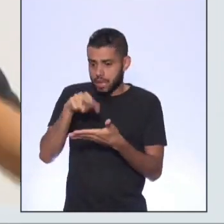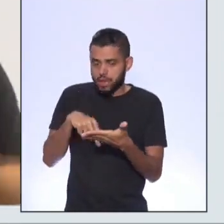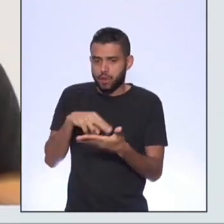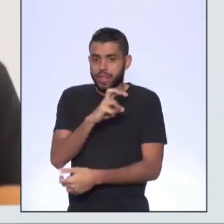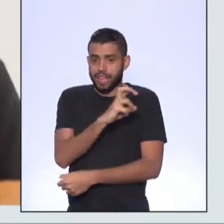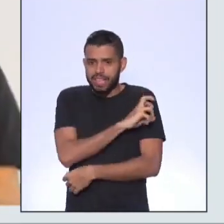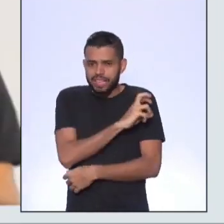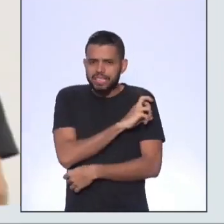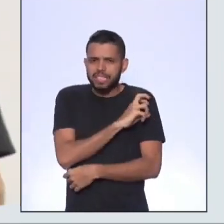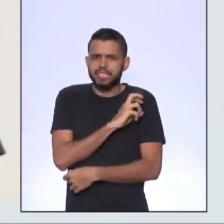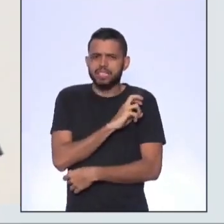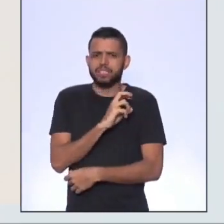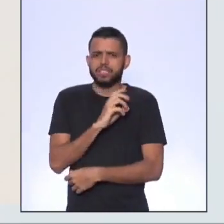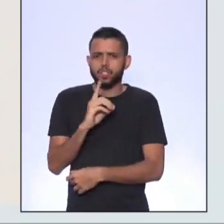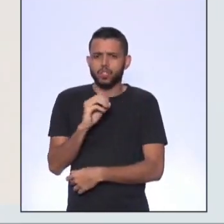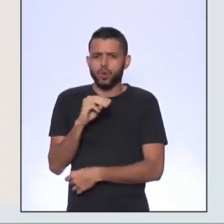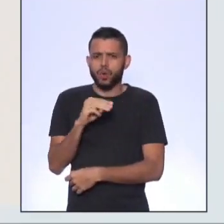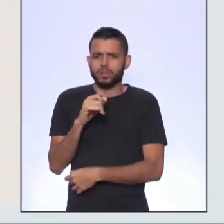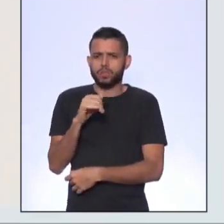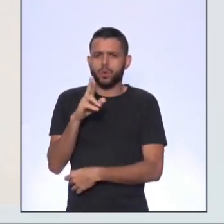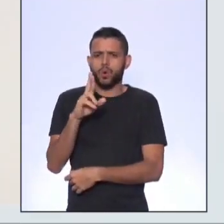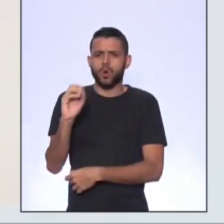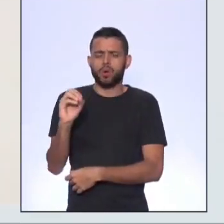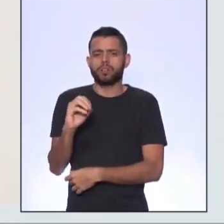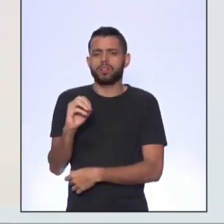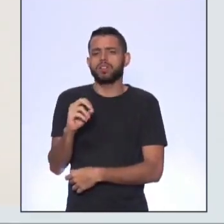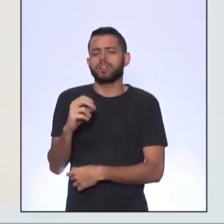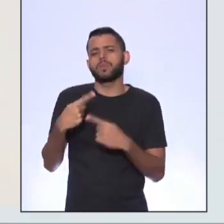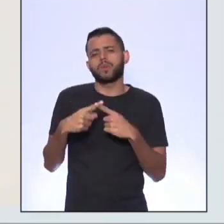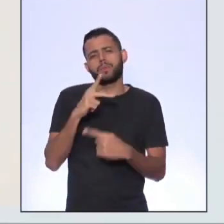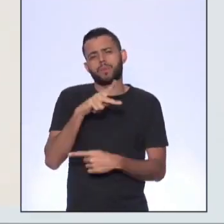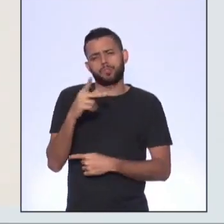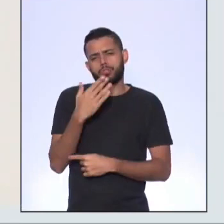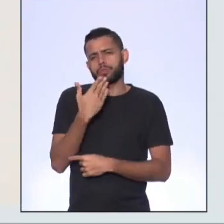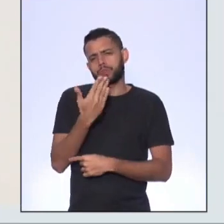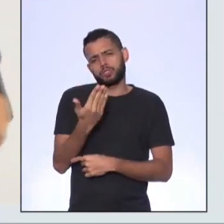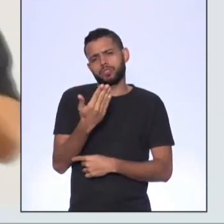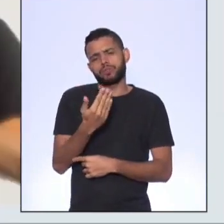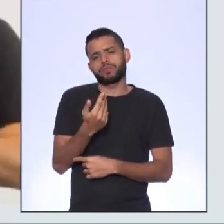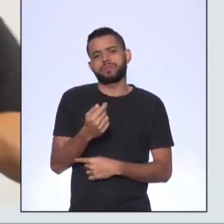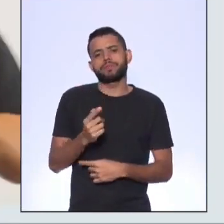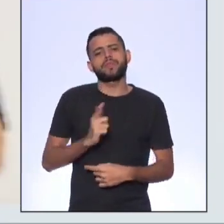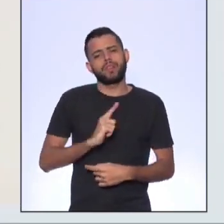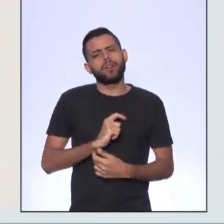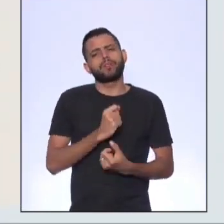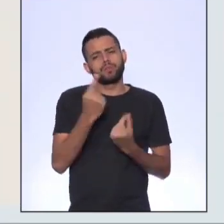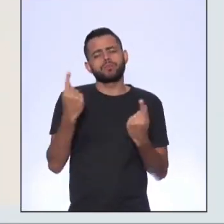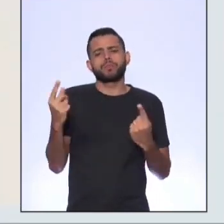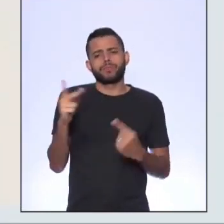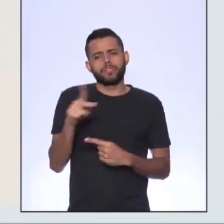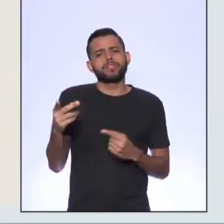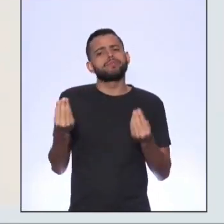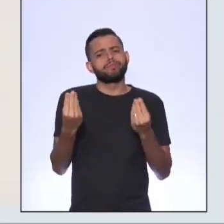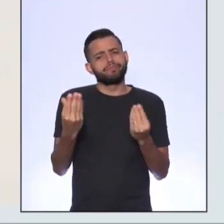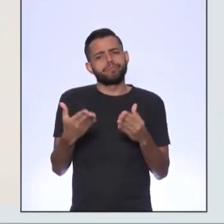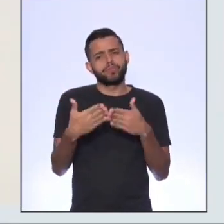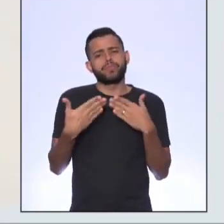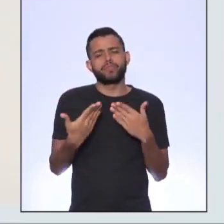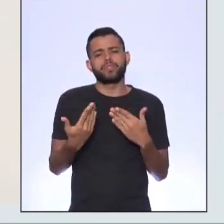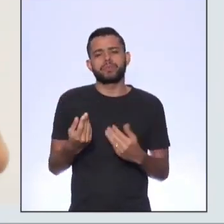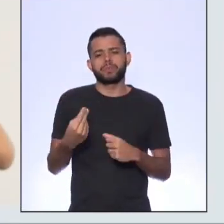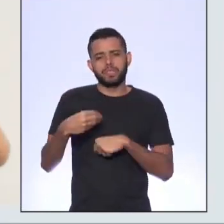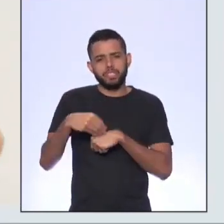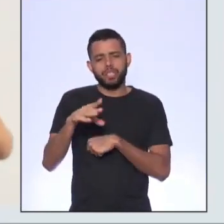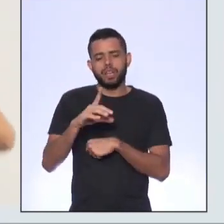na quinta série? Por quê? Porque o professor pediu. Tem certos professores que tem que bater, né, com um tijolo. O professor indicar